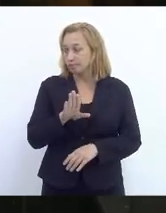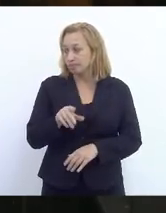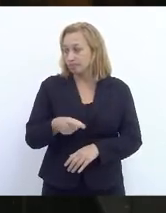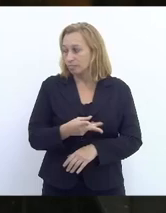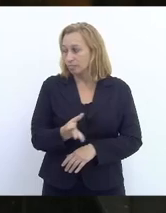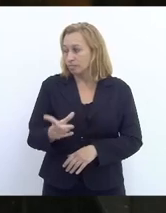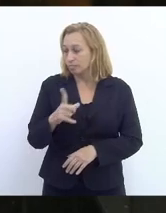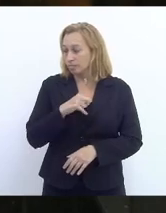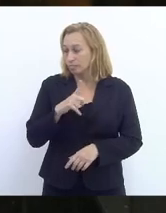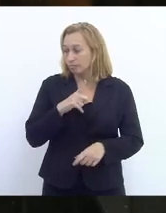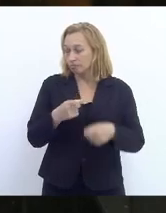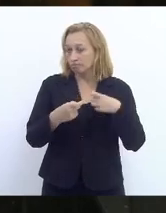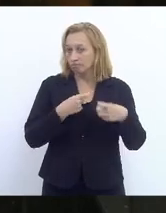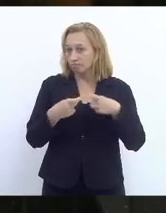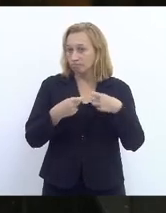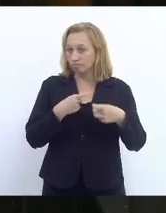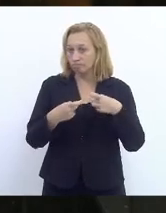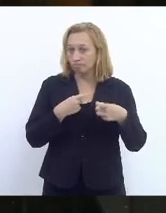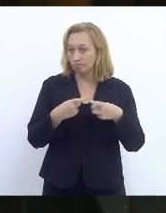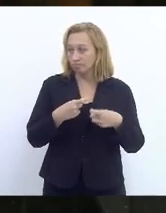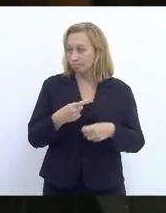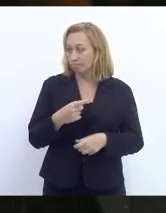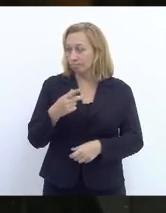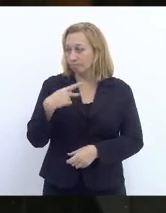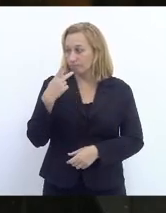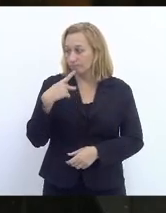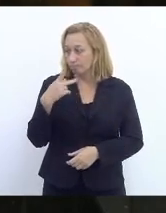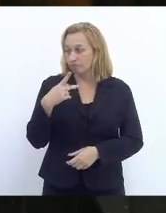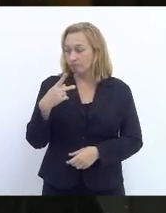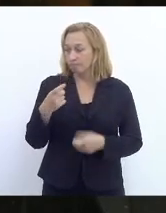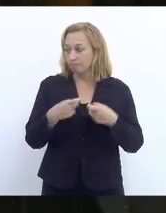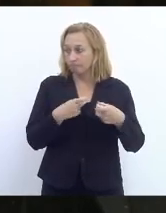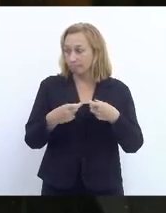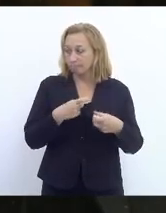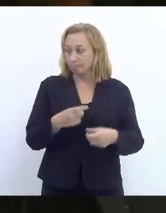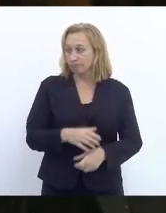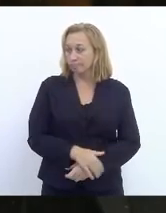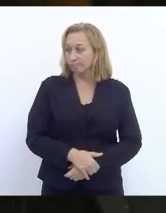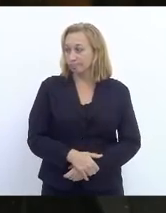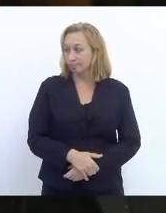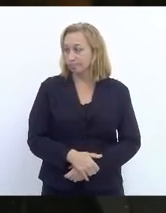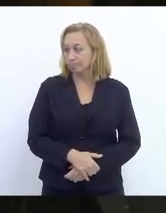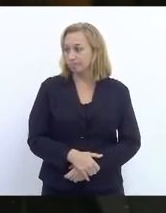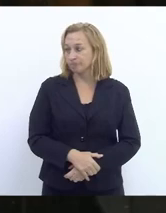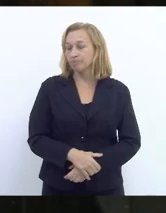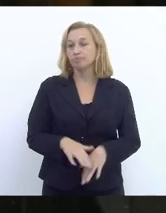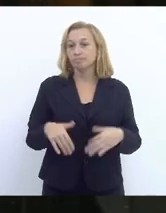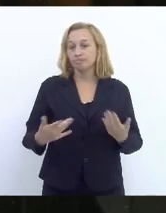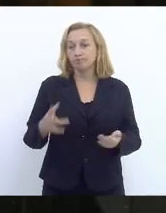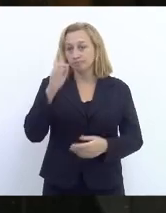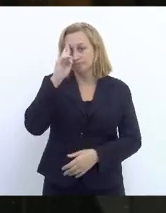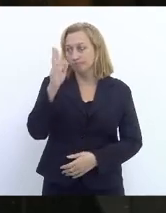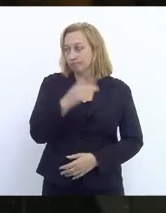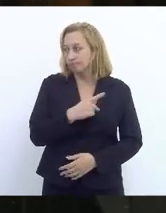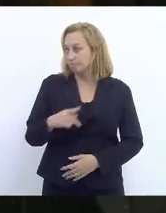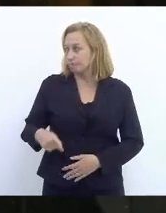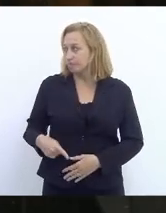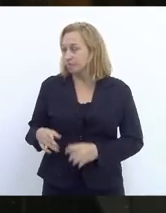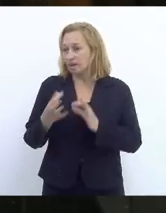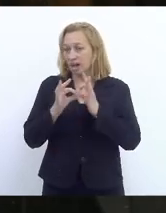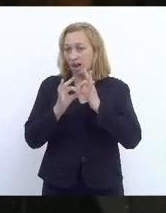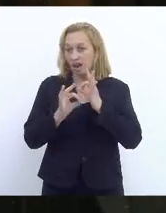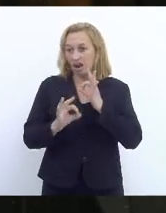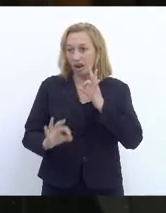guerra eu falaria sobre ela Oi e aí o senhor presidente para não me